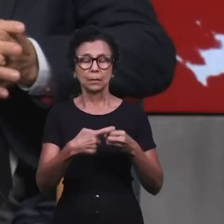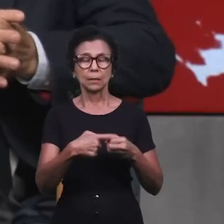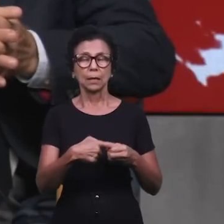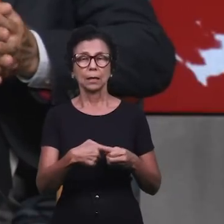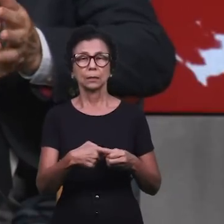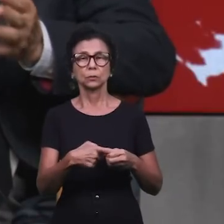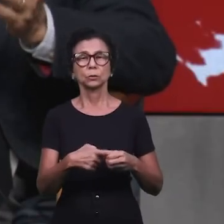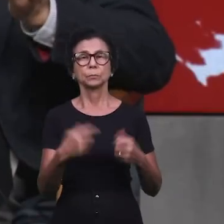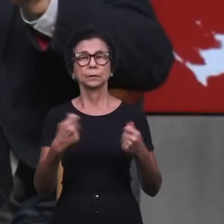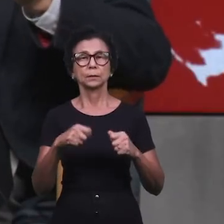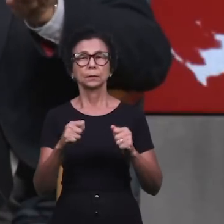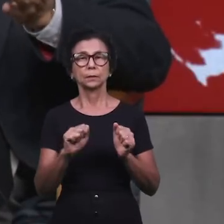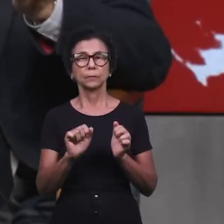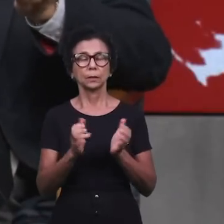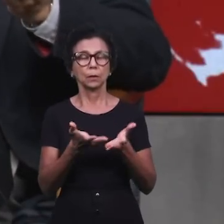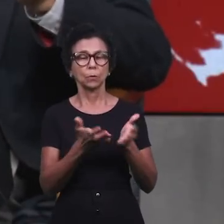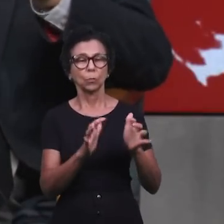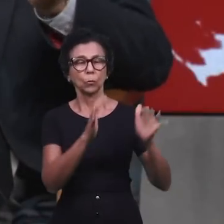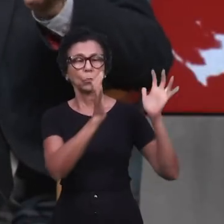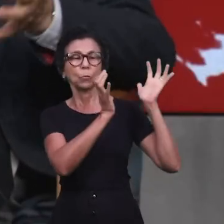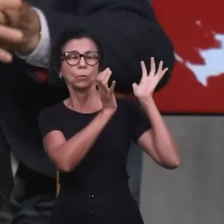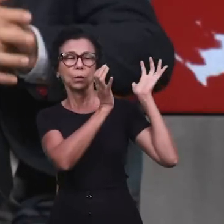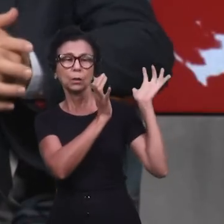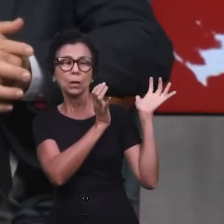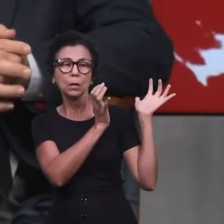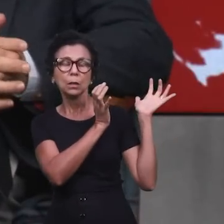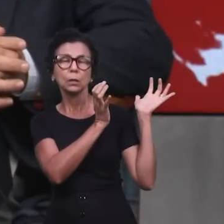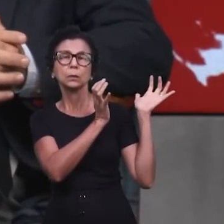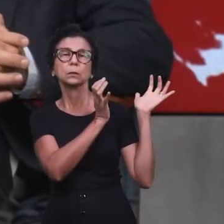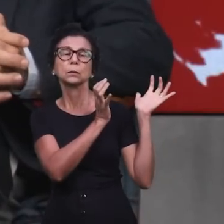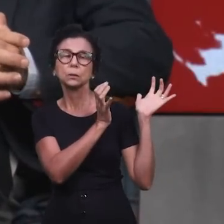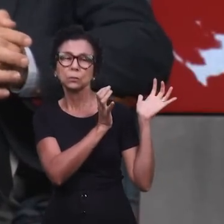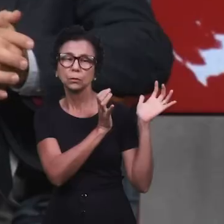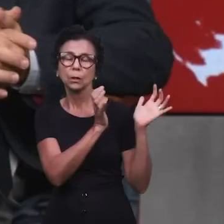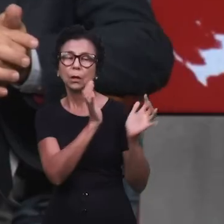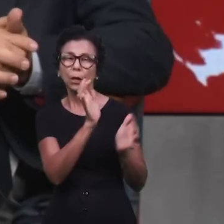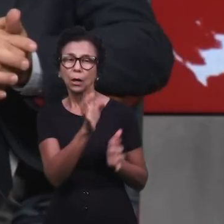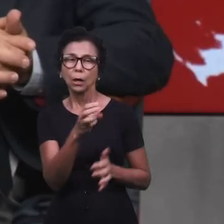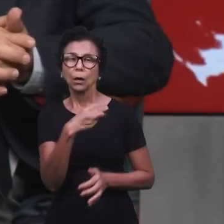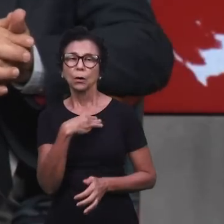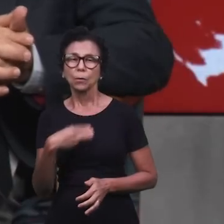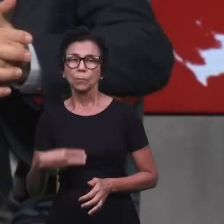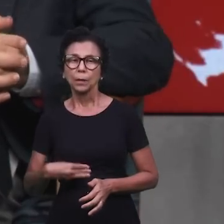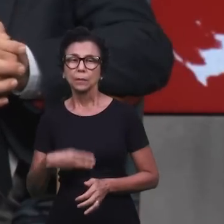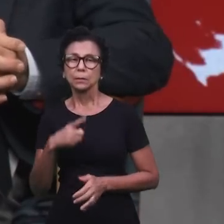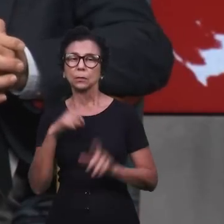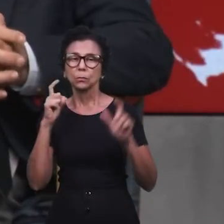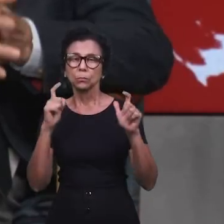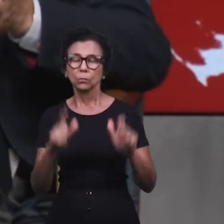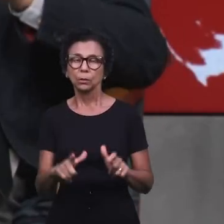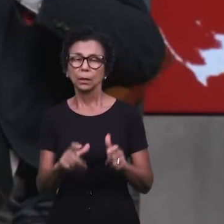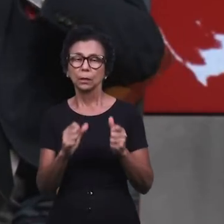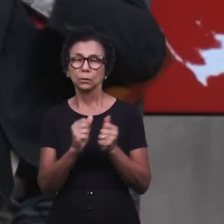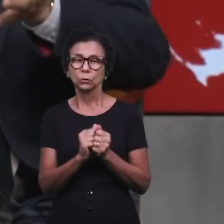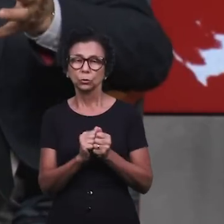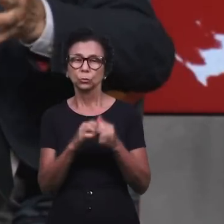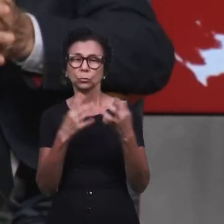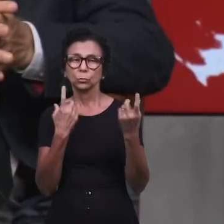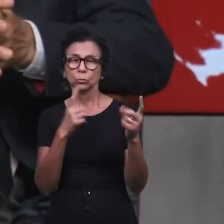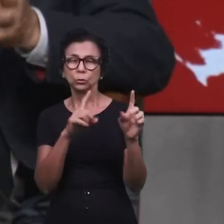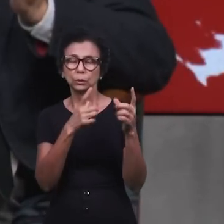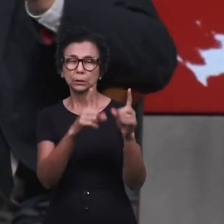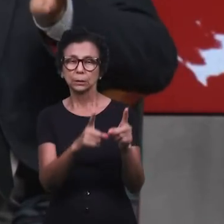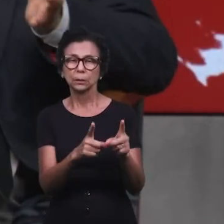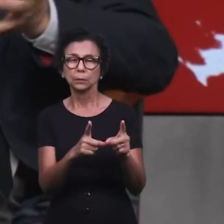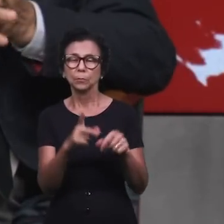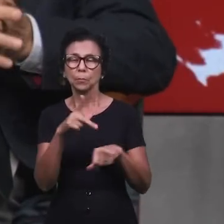e perguntasse a ele: olha, o mestre quer um local para comer a Páscoa com os seus discípulos. Aquele homem vai levar o